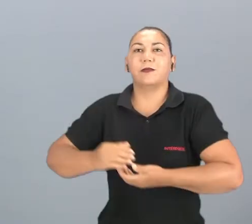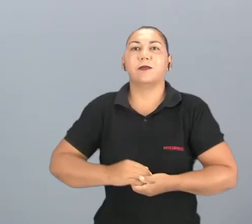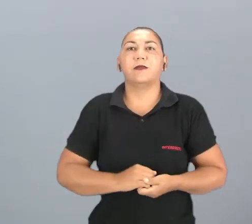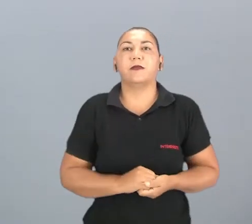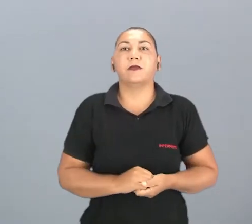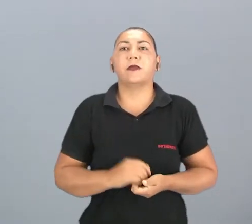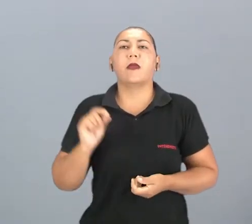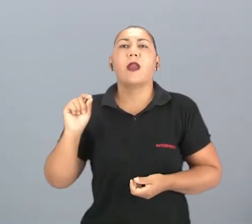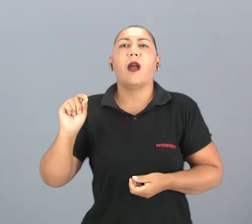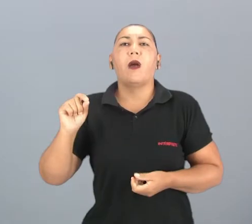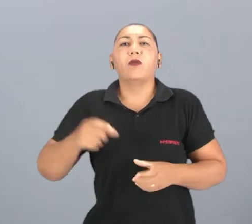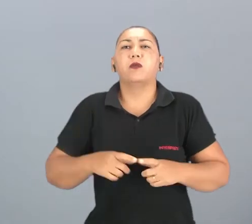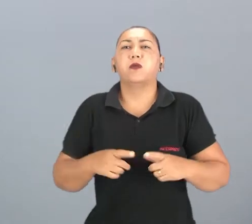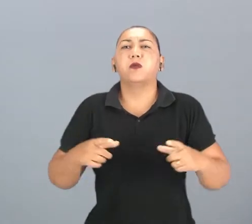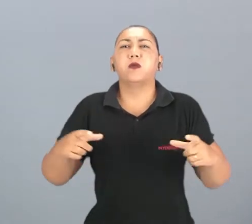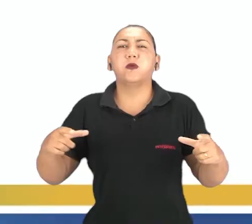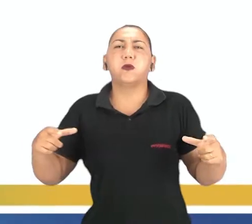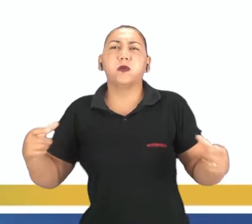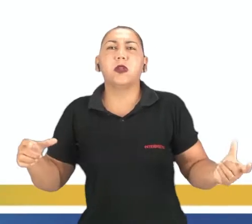O que é grandeza?